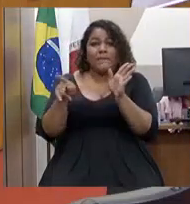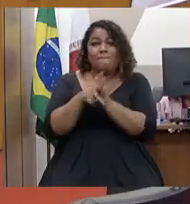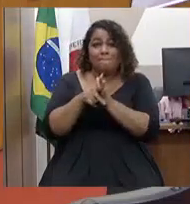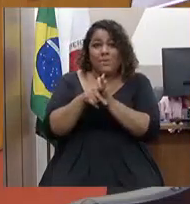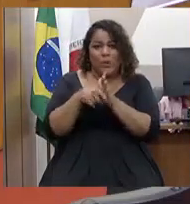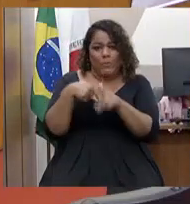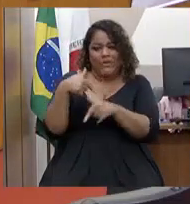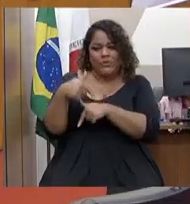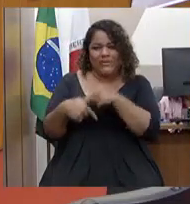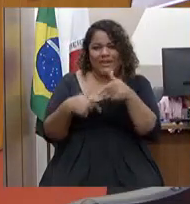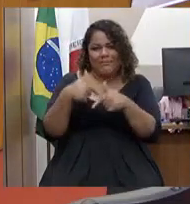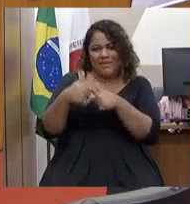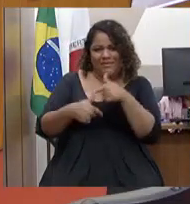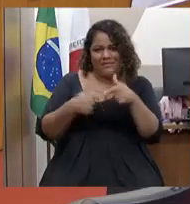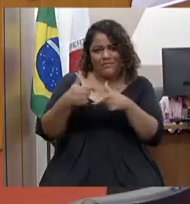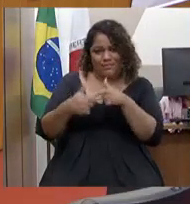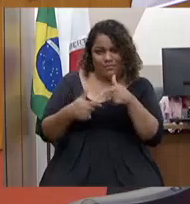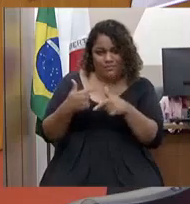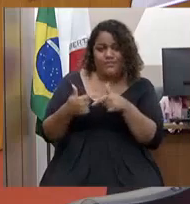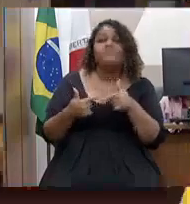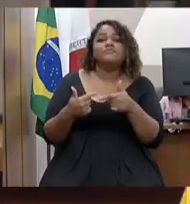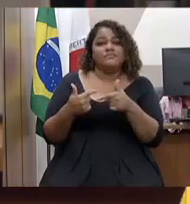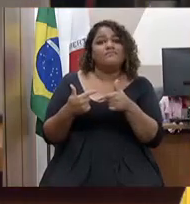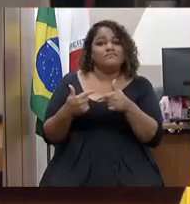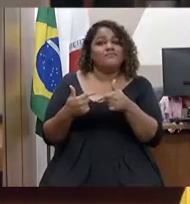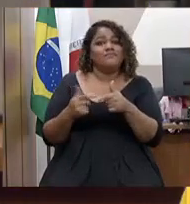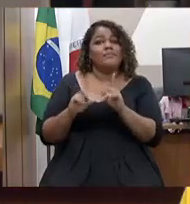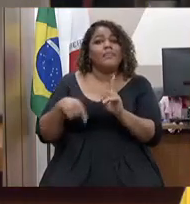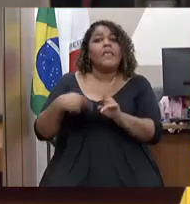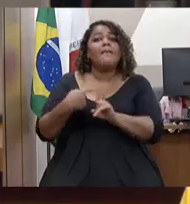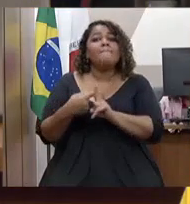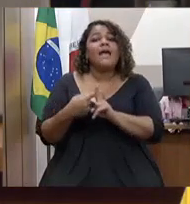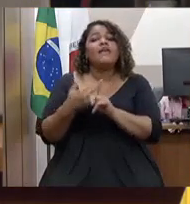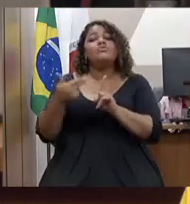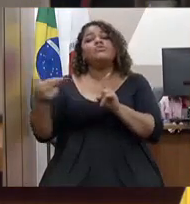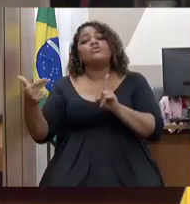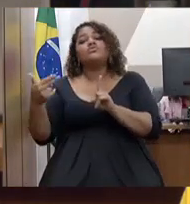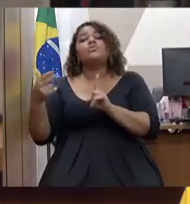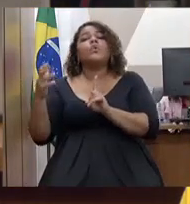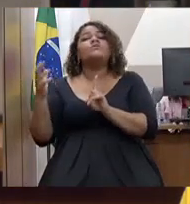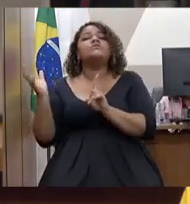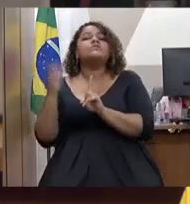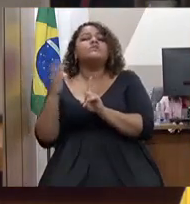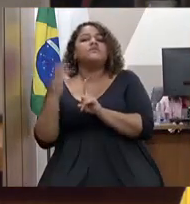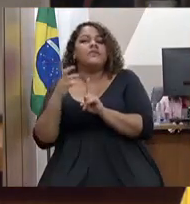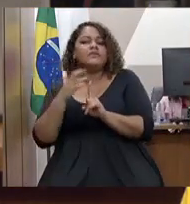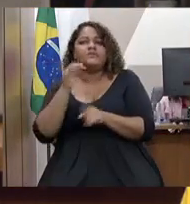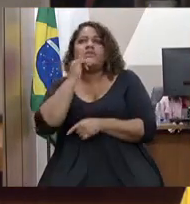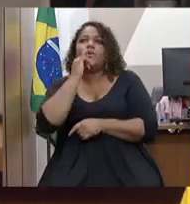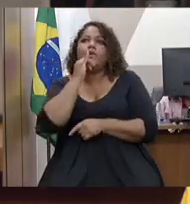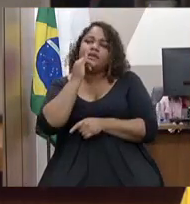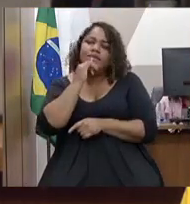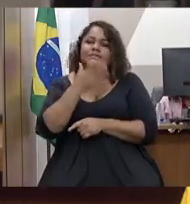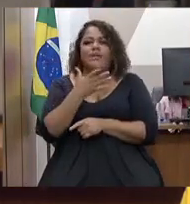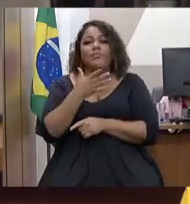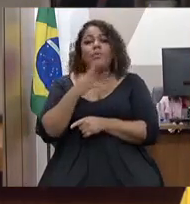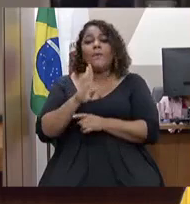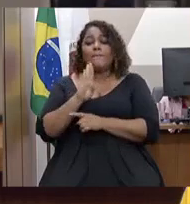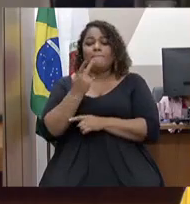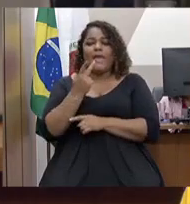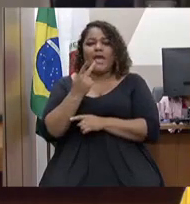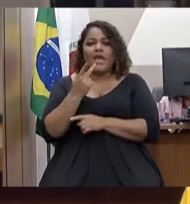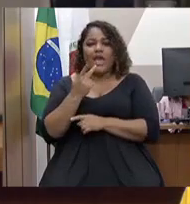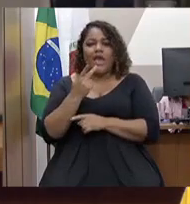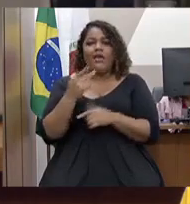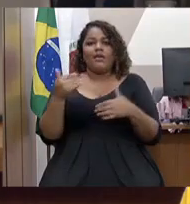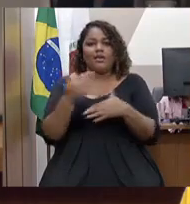coisas que são né os acessórios como que nós podemos trabalhar numa Metrópole como Belo Horizonte uma região metropolitana se a gente sequer não temos